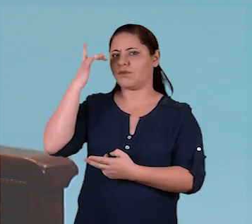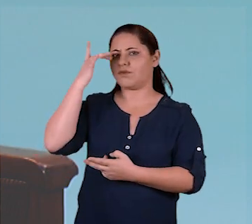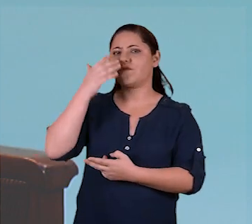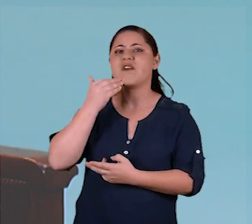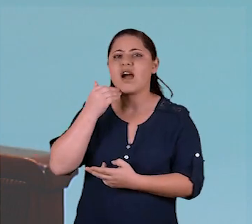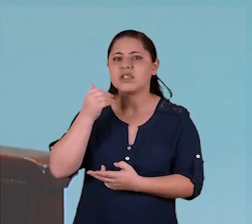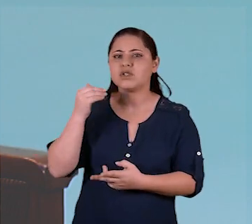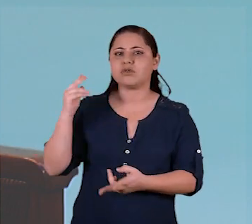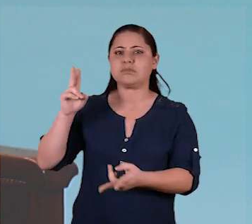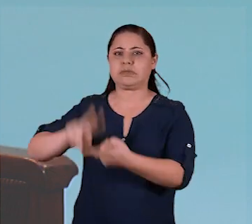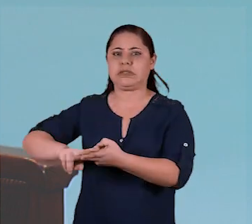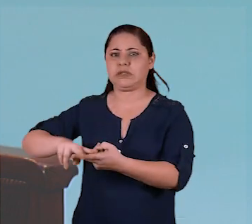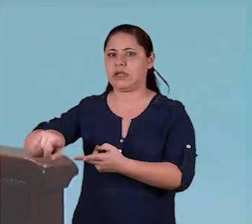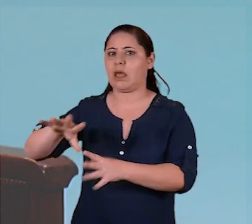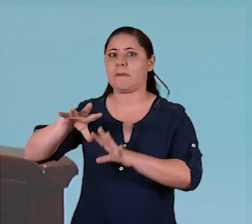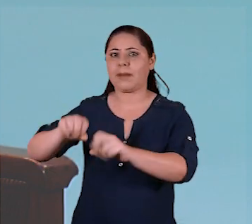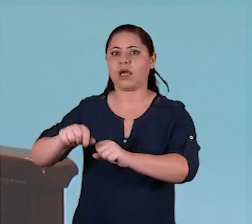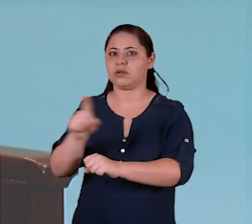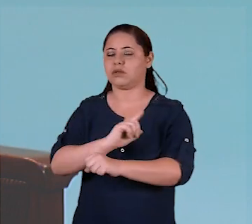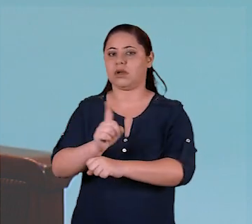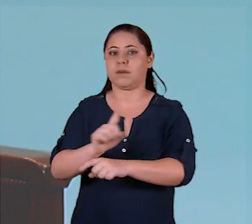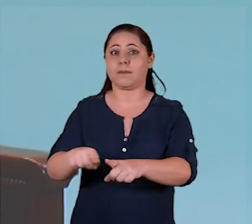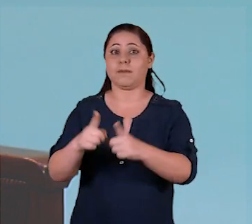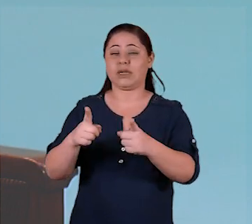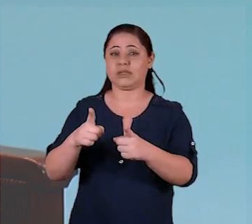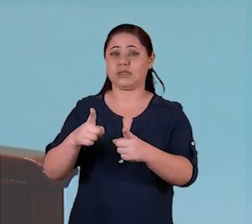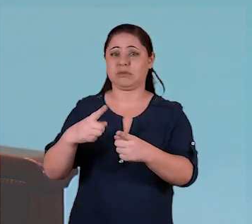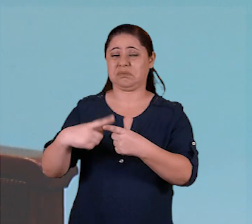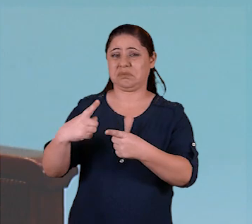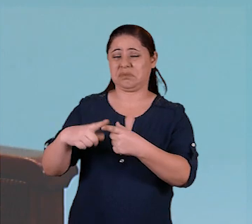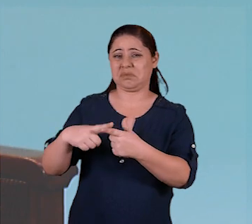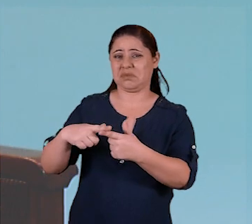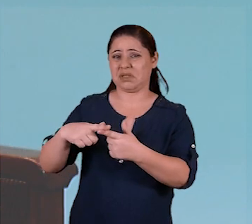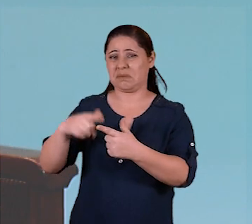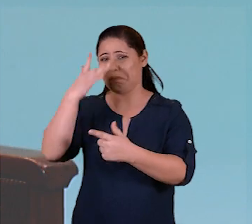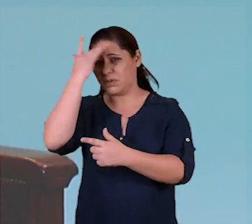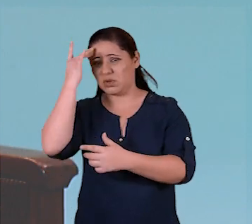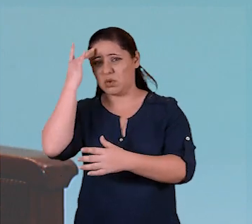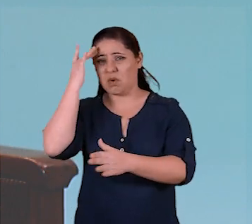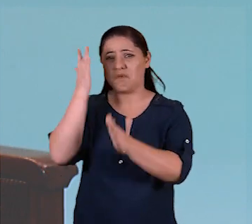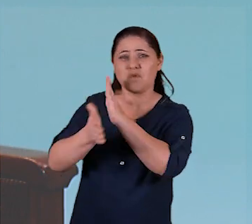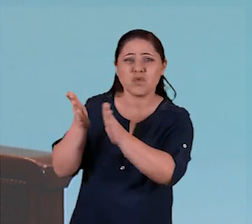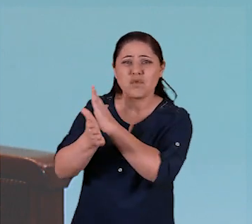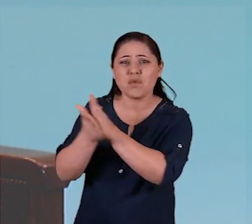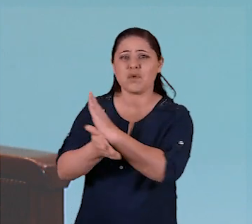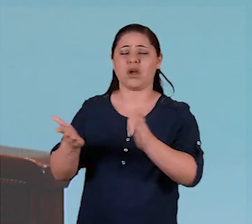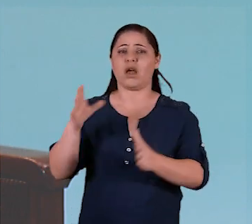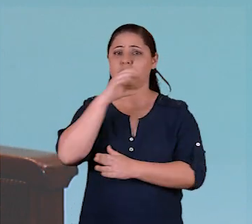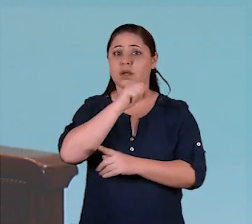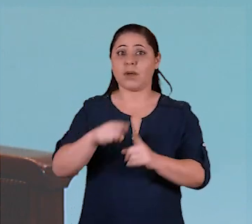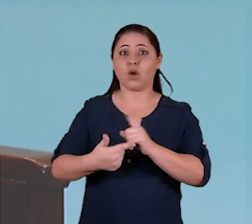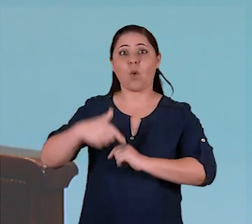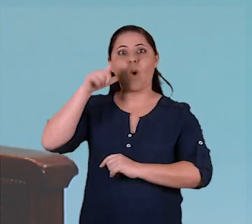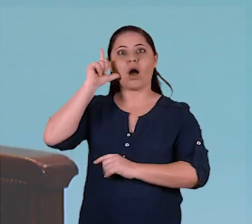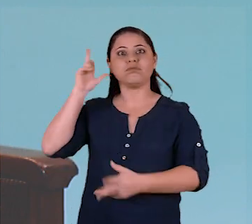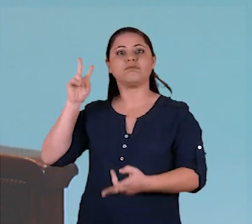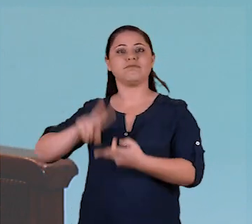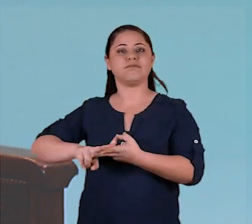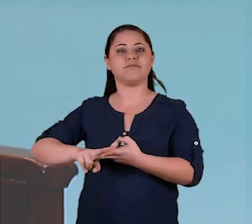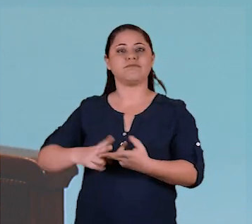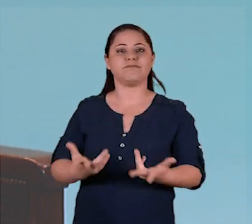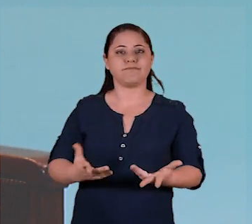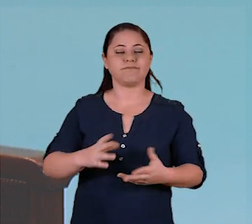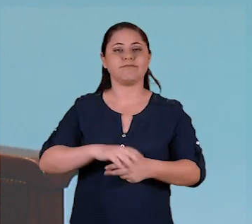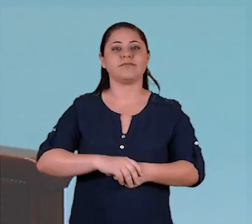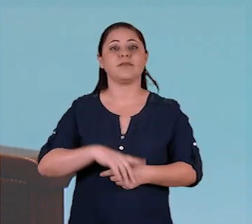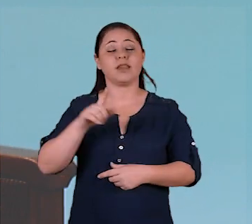fácil pegar, porque ele era uma pessoa bem complicada, fugindo bastante. Mas ontem ele foi preso,